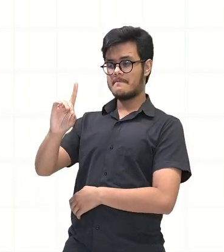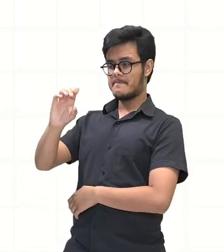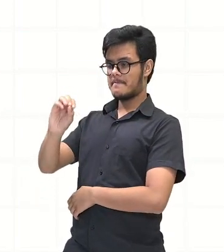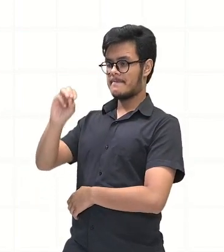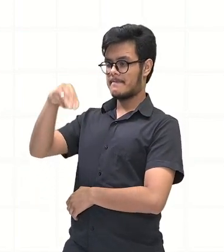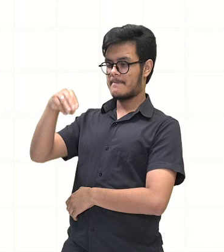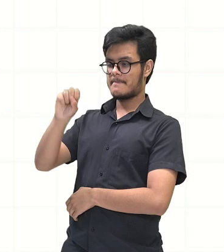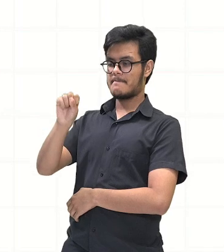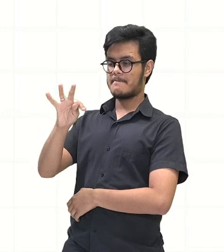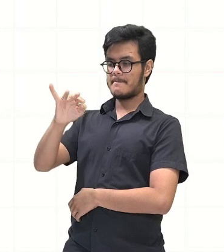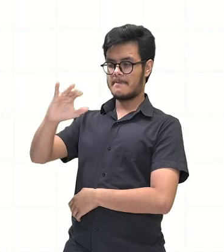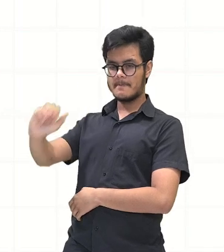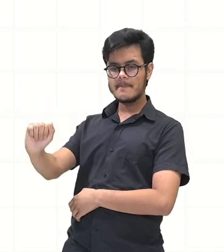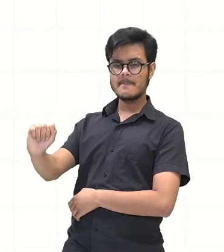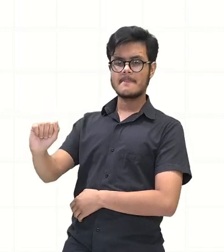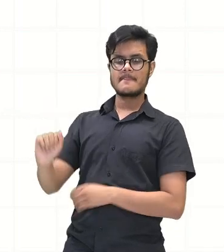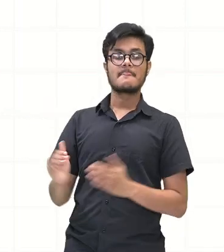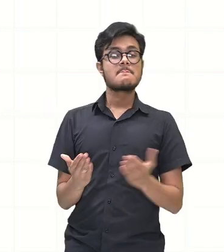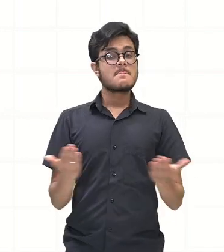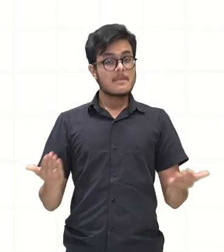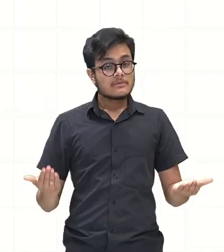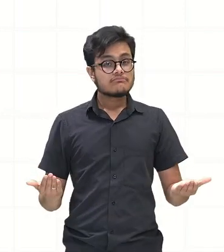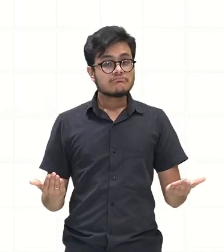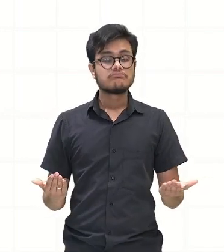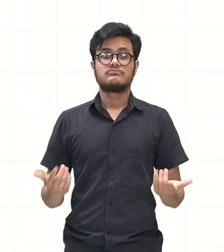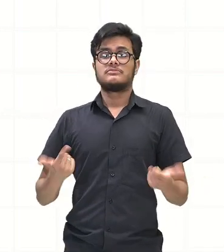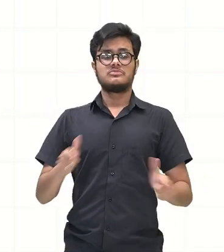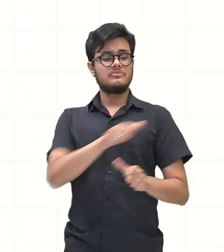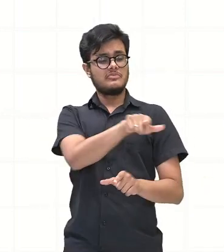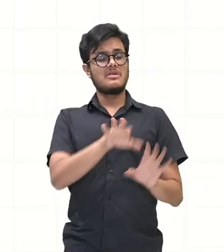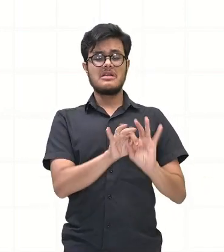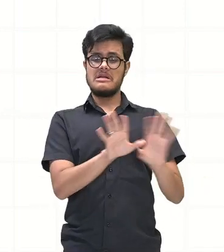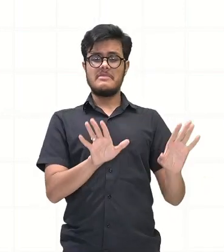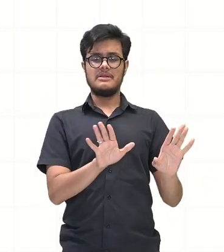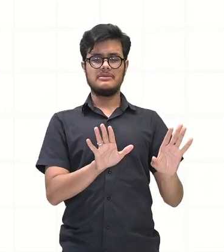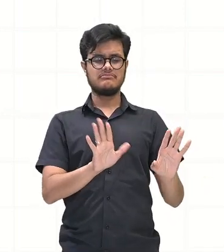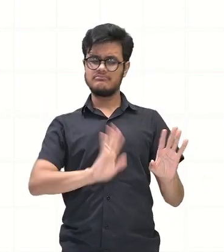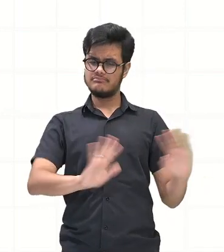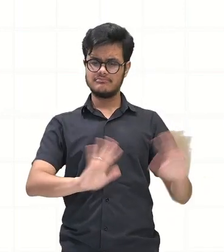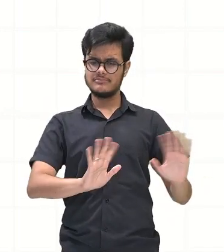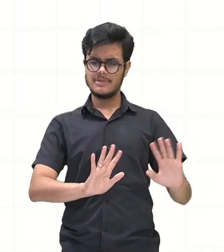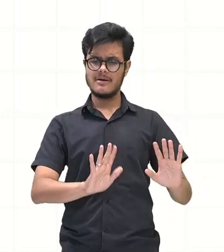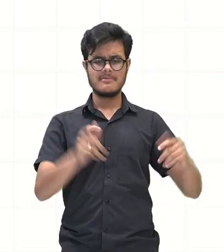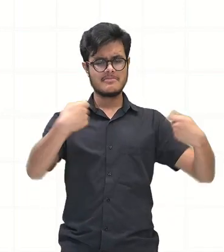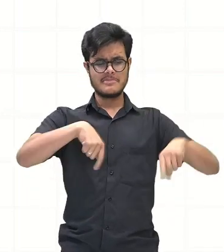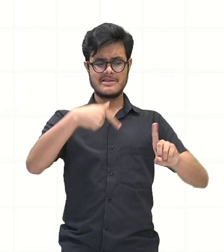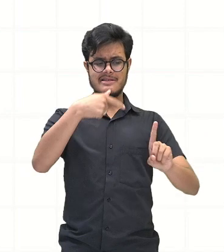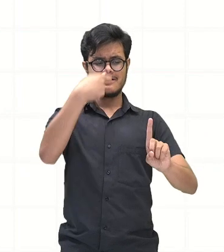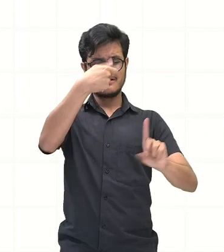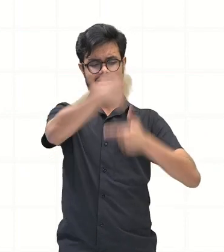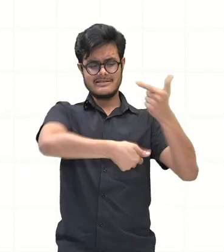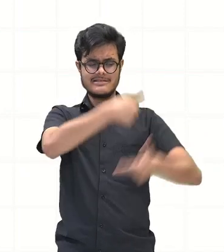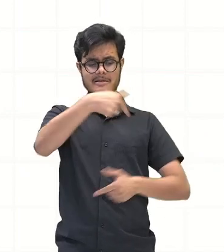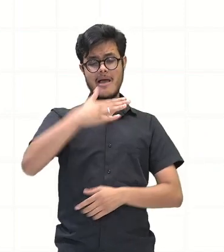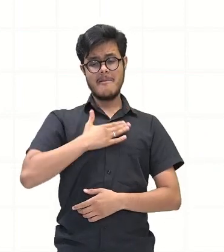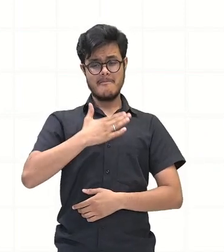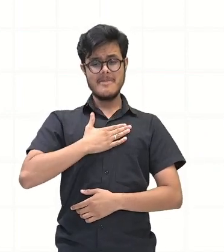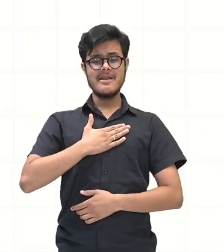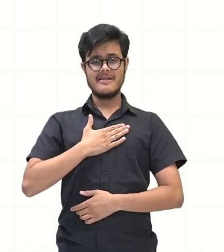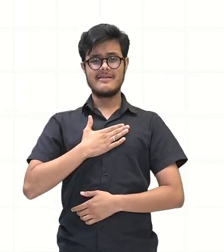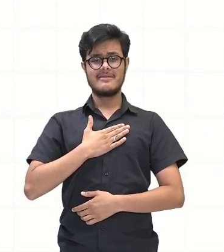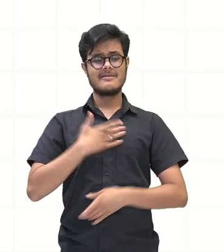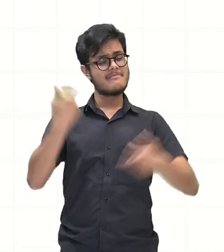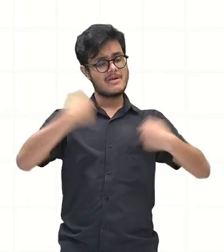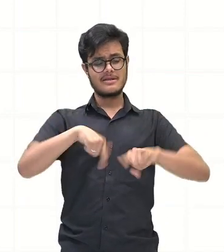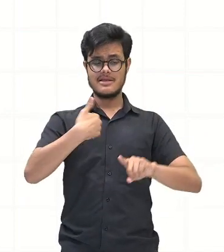E nesse sentido, ele não vai ter a sua liberdade ali totalmente descartada. Eles vão